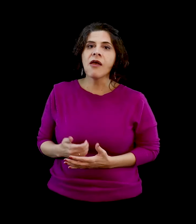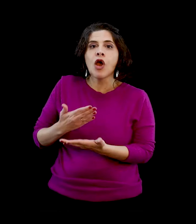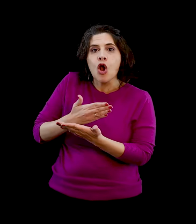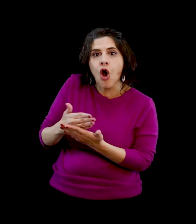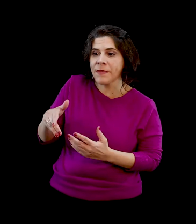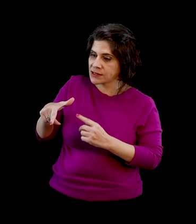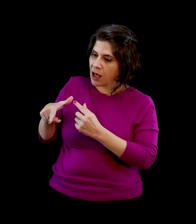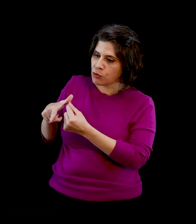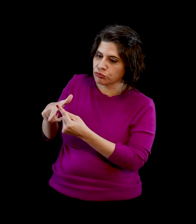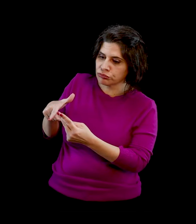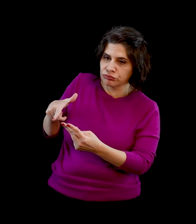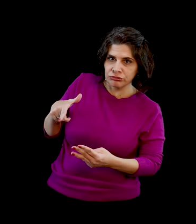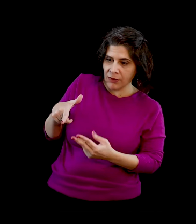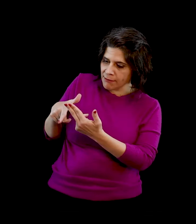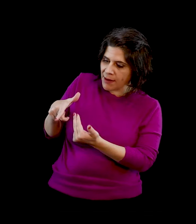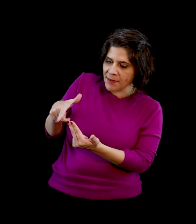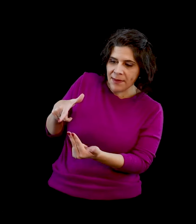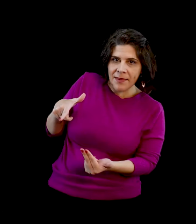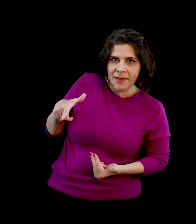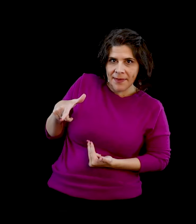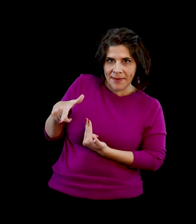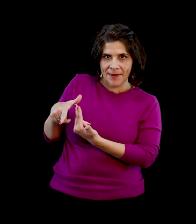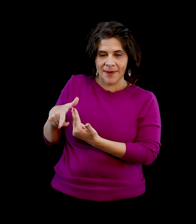e eu vou começar a fazer minha animação por ele.